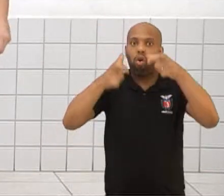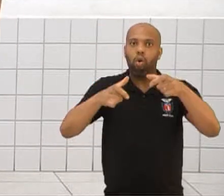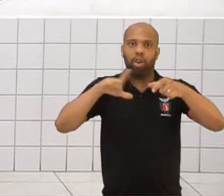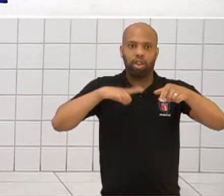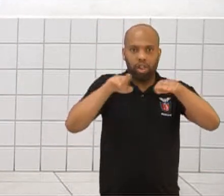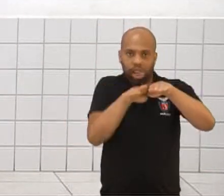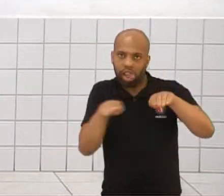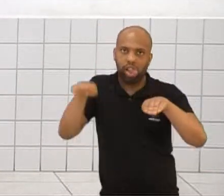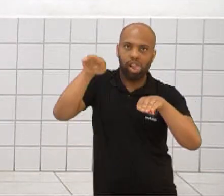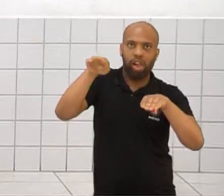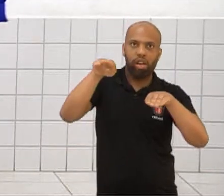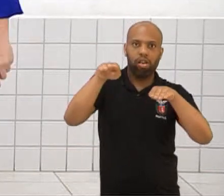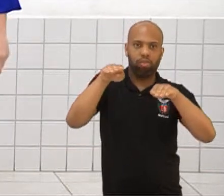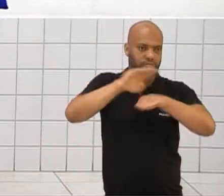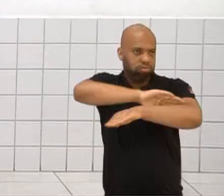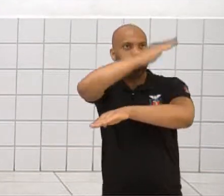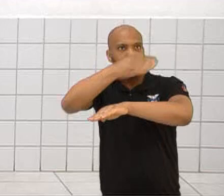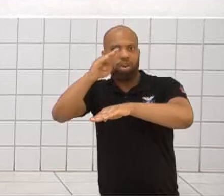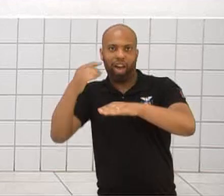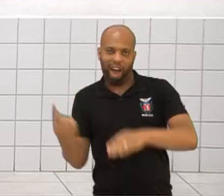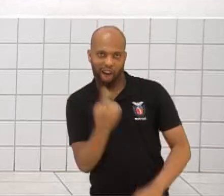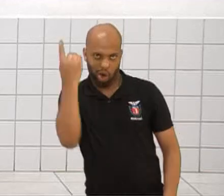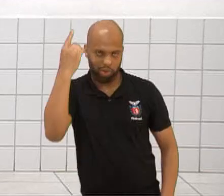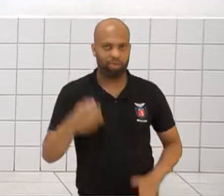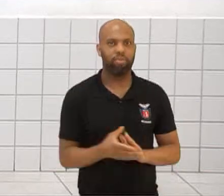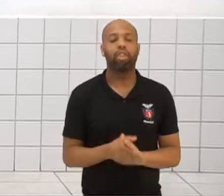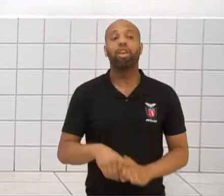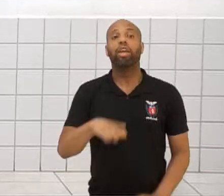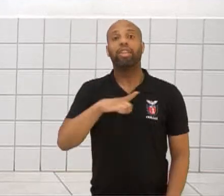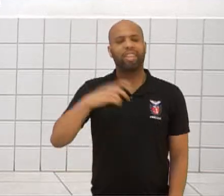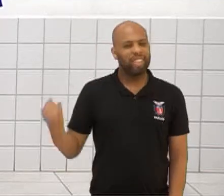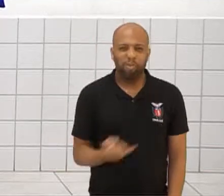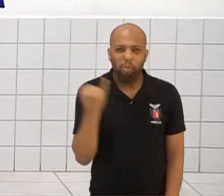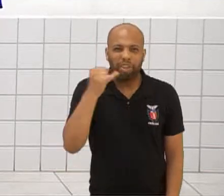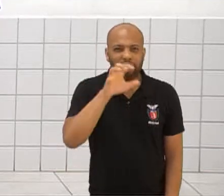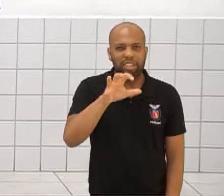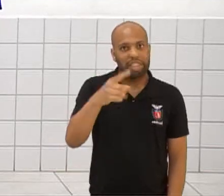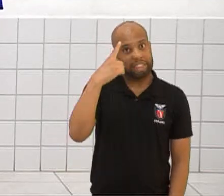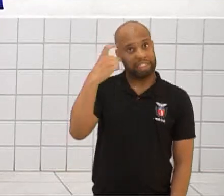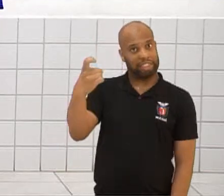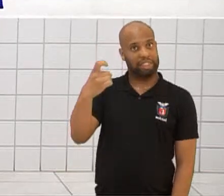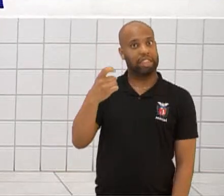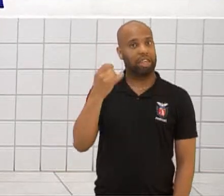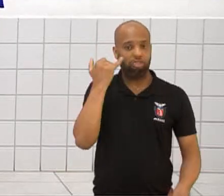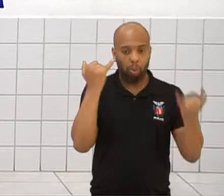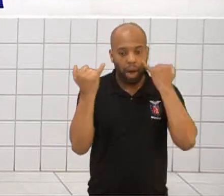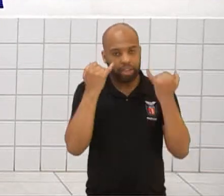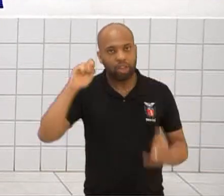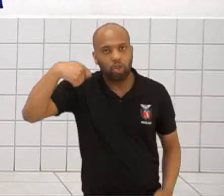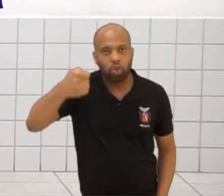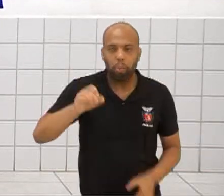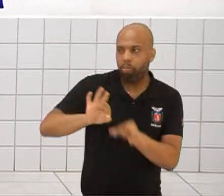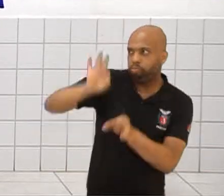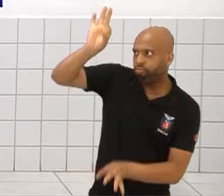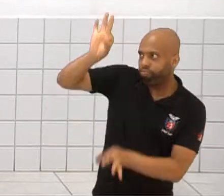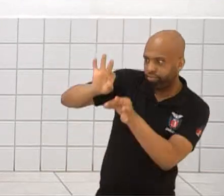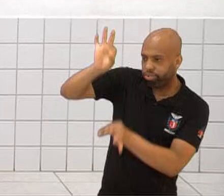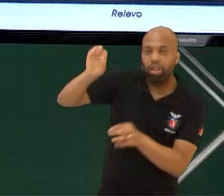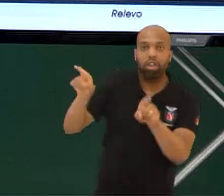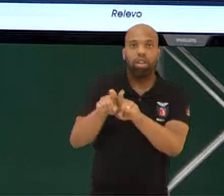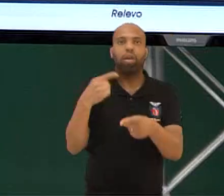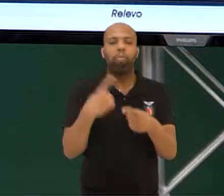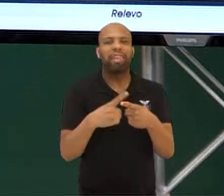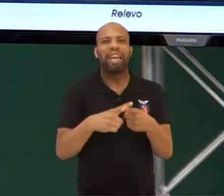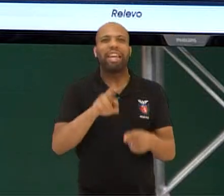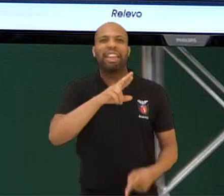elevação superior, não é, professor? Exato. E é importante a gente ter essa ideia, verificar essa informação sobre a questão de altimetria, né, a questão das altitudes, porque não